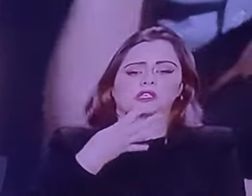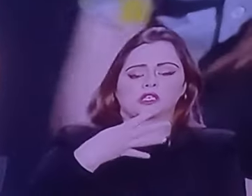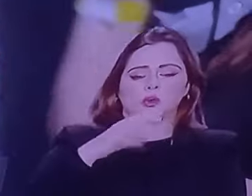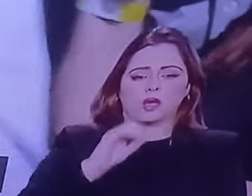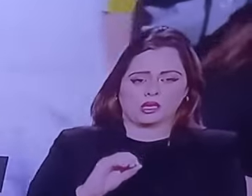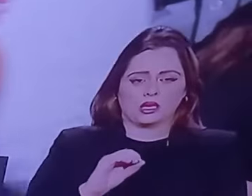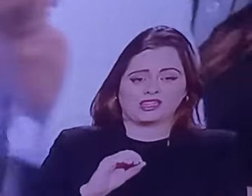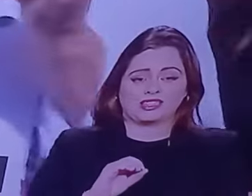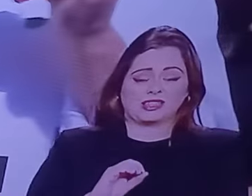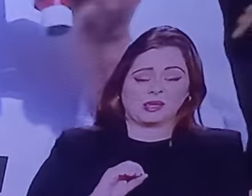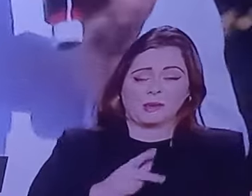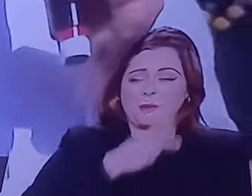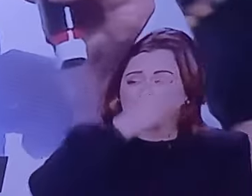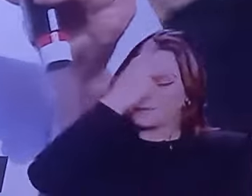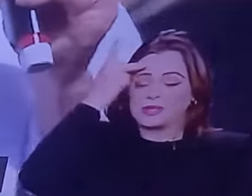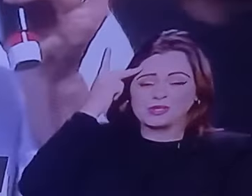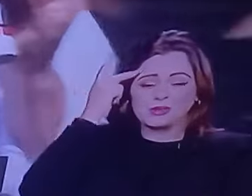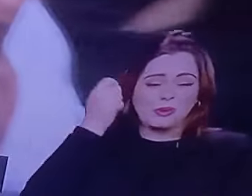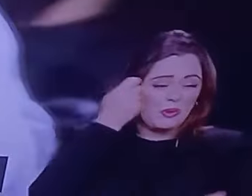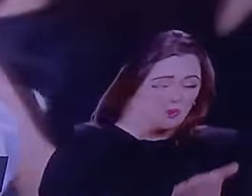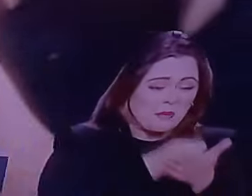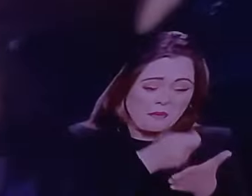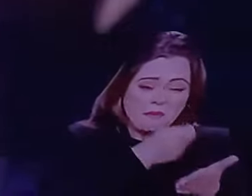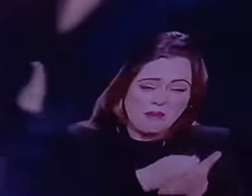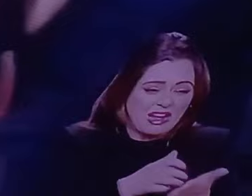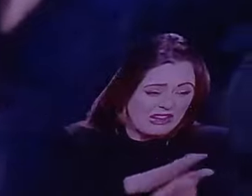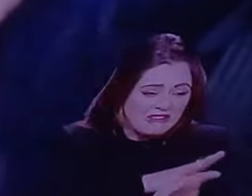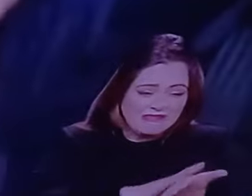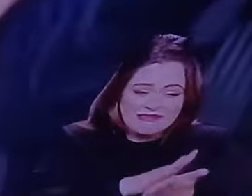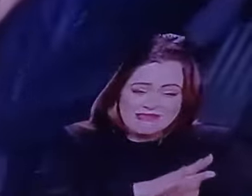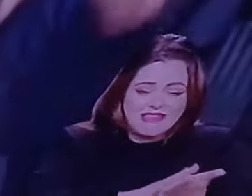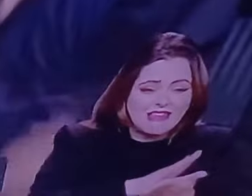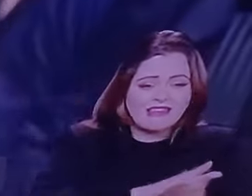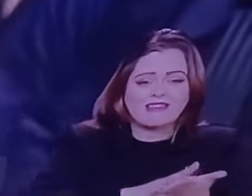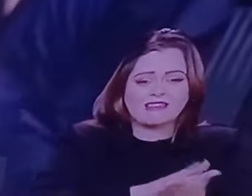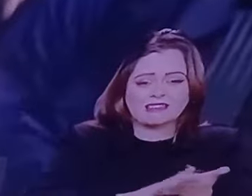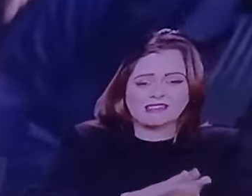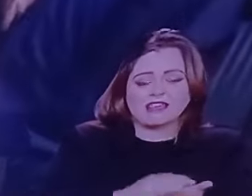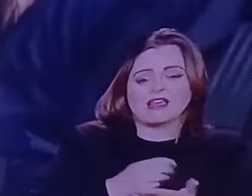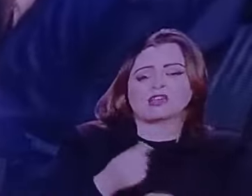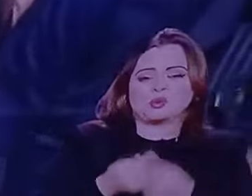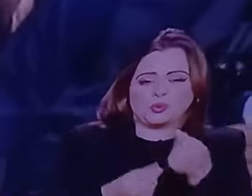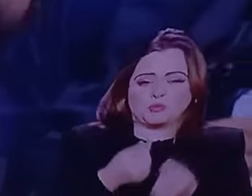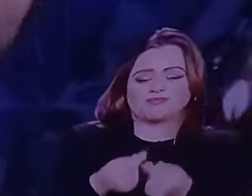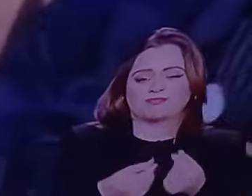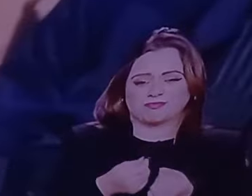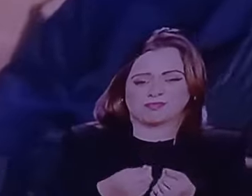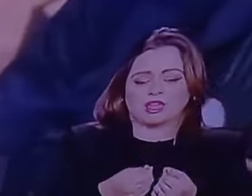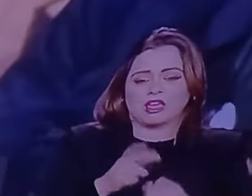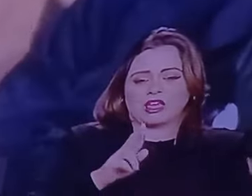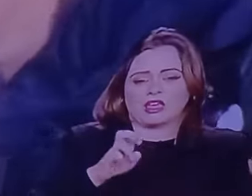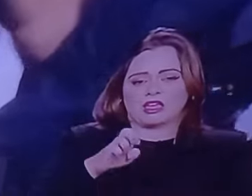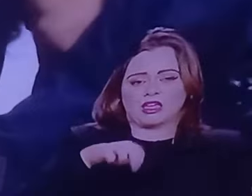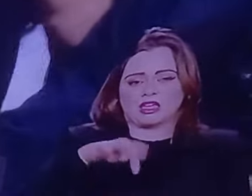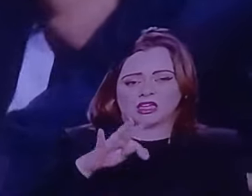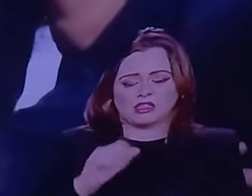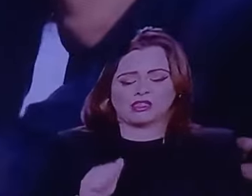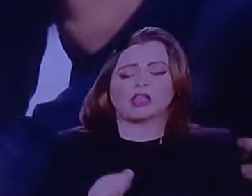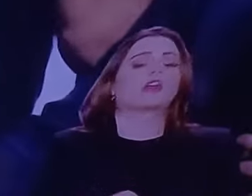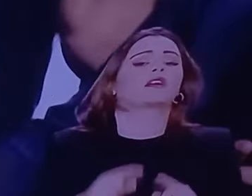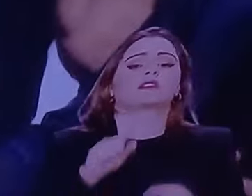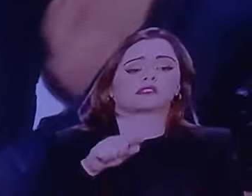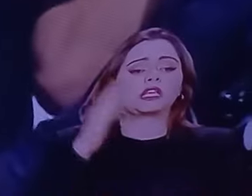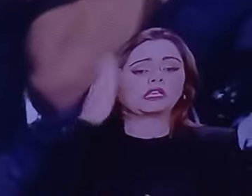R$ 2.640, ninguém vai pagar mais um centavo de imposto de renda. E vocês sabem que eu tenho um compromisso